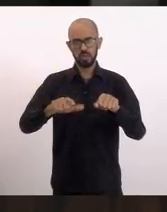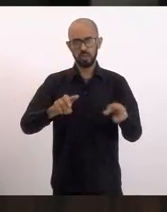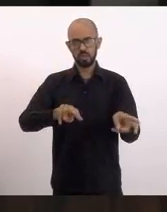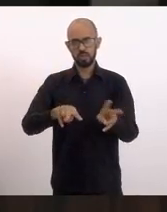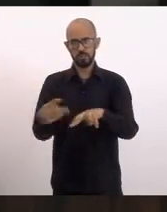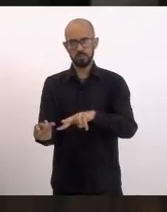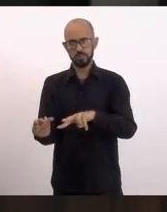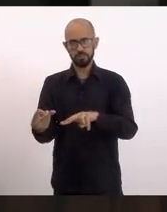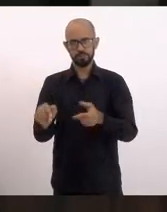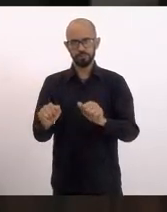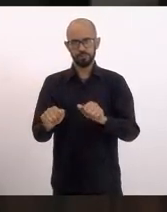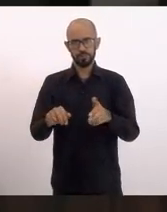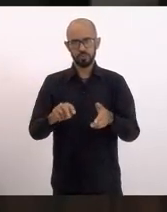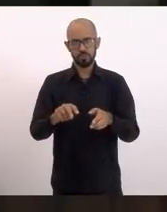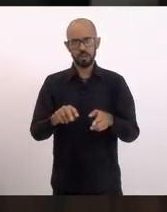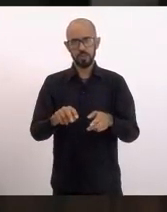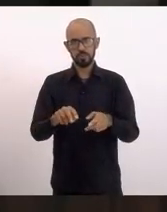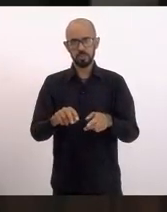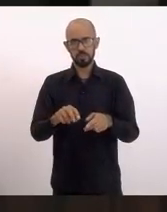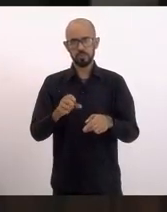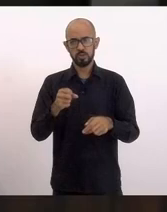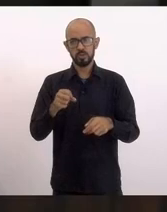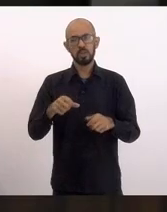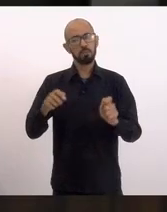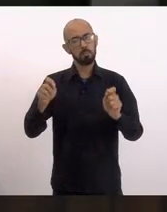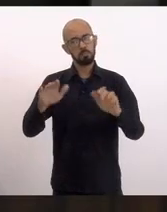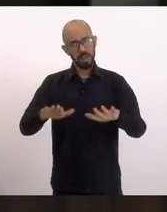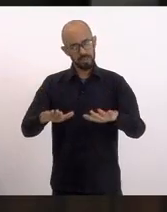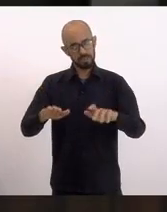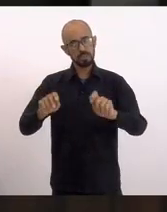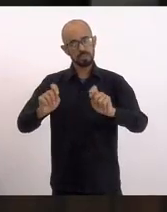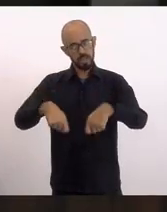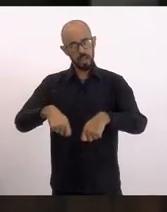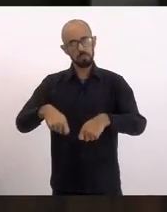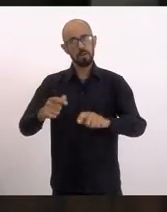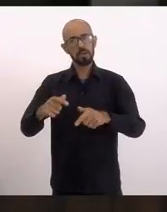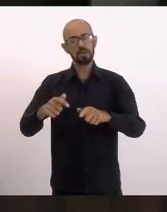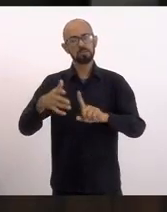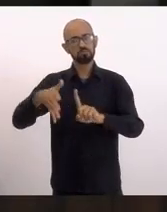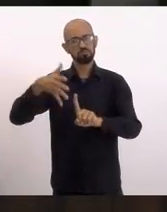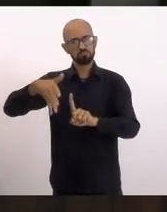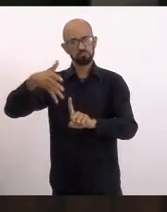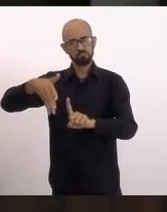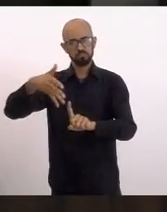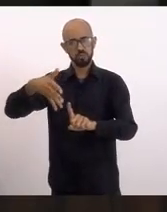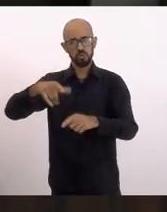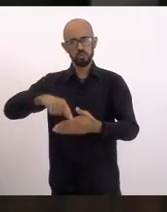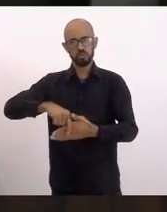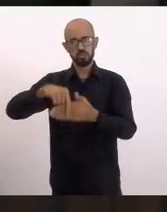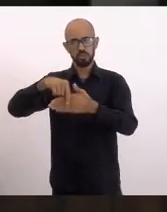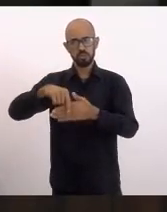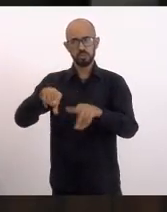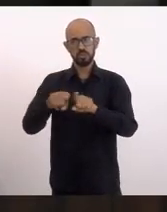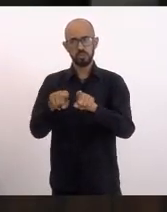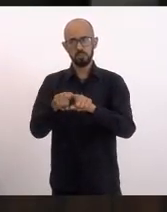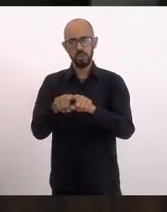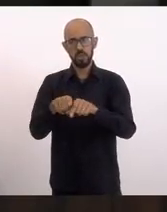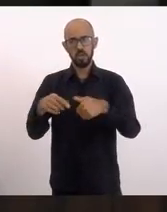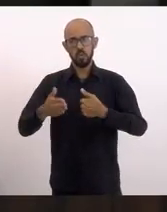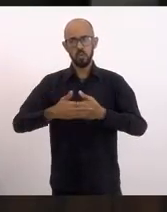veto, podendo, contudo, usar a palavra para discuti-lo os líderes e o autor. Então, quero